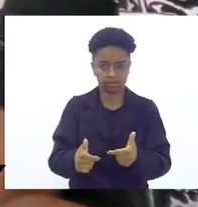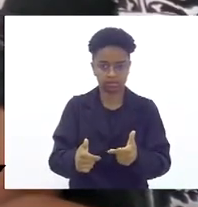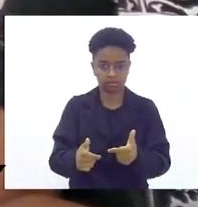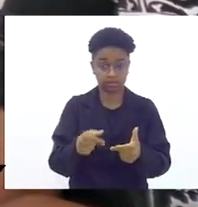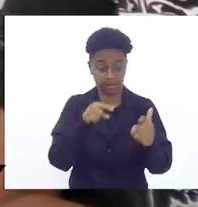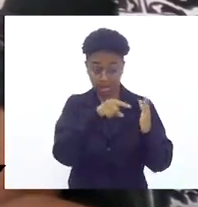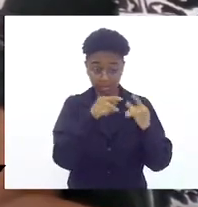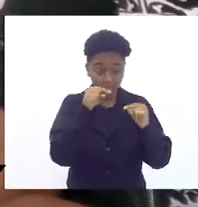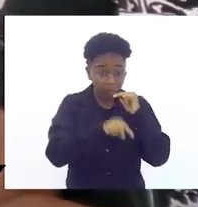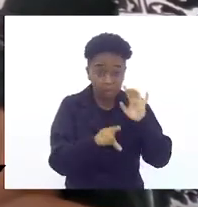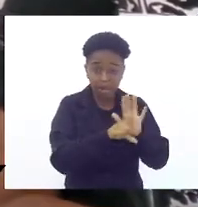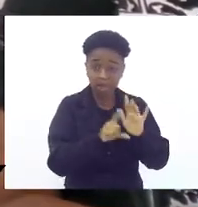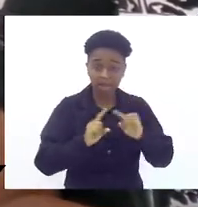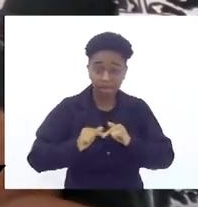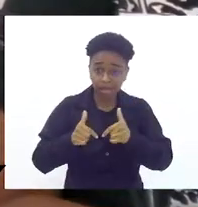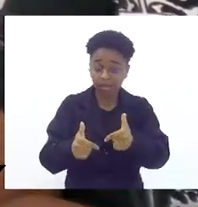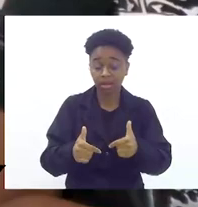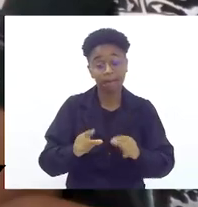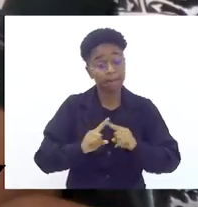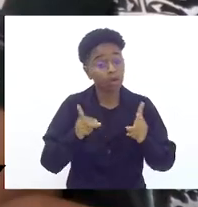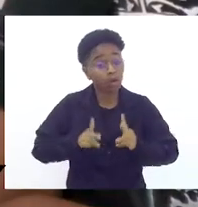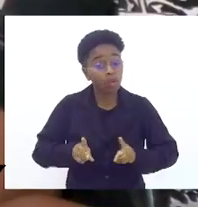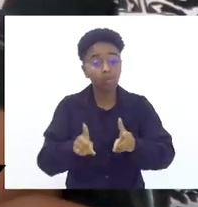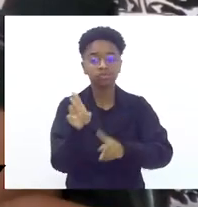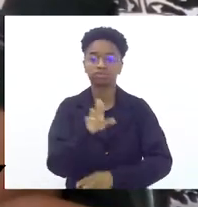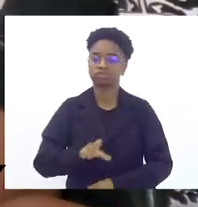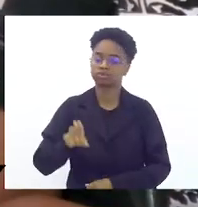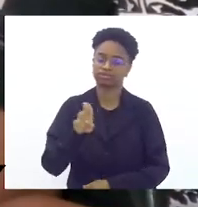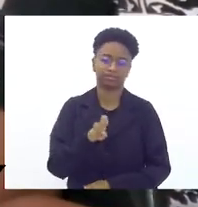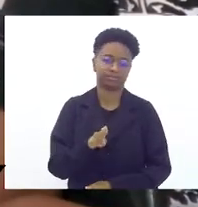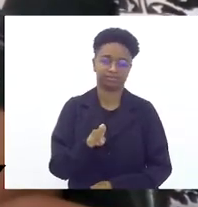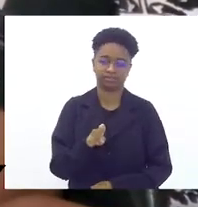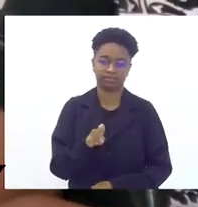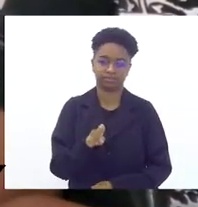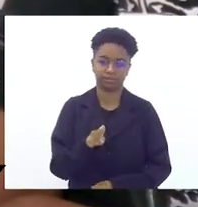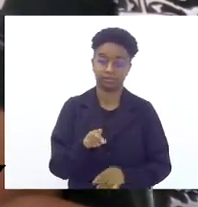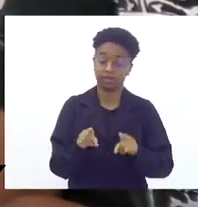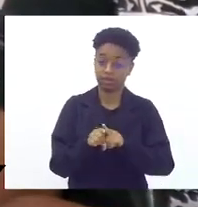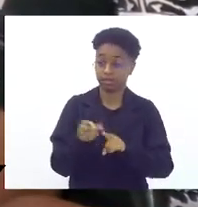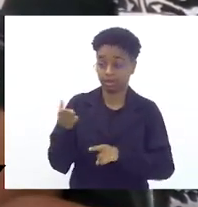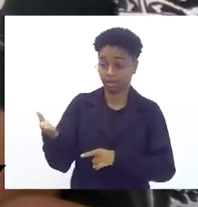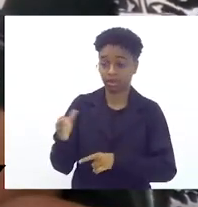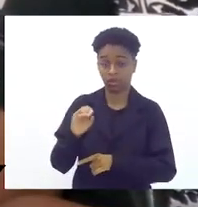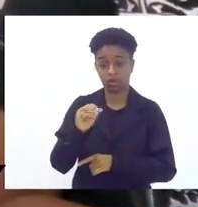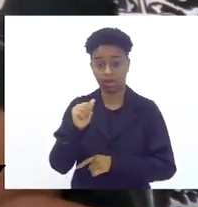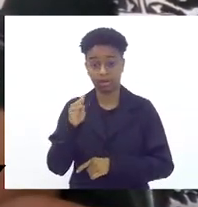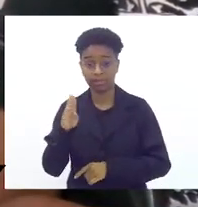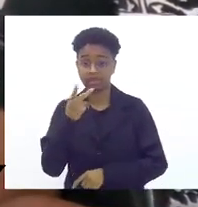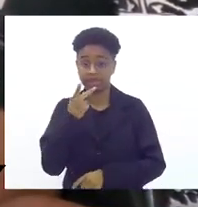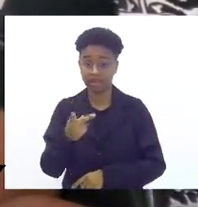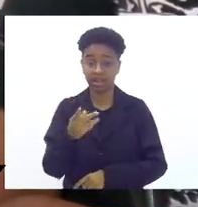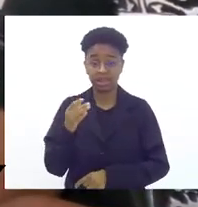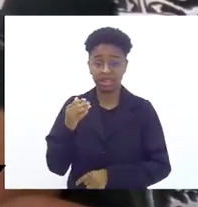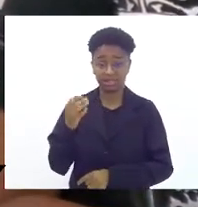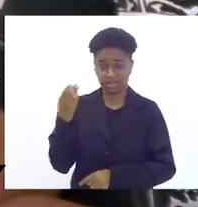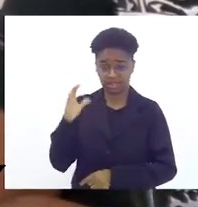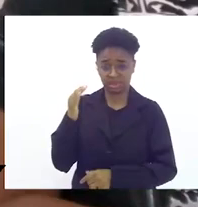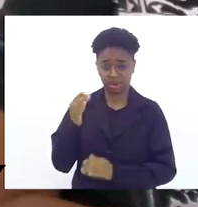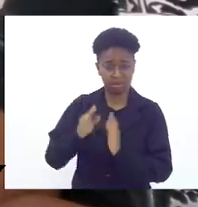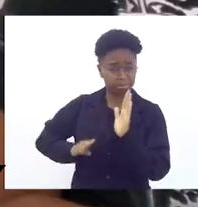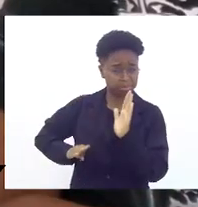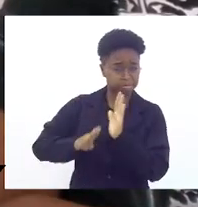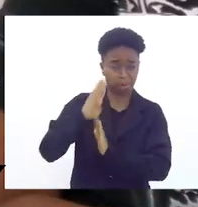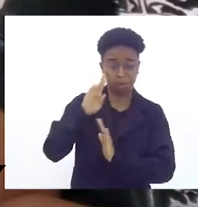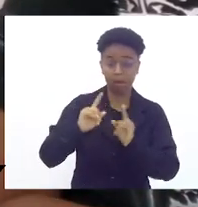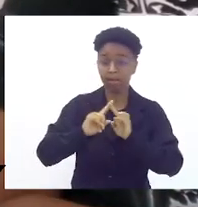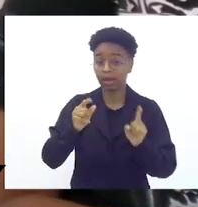ilegalidade ilegal Mesmo assim eles continuaram usando e e o colega da OAB disse que Niterói tá na largada de fazer isso mas o